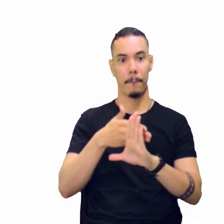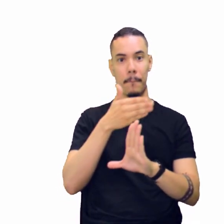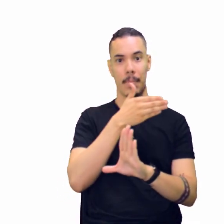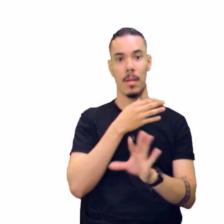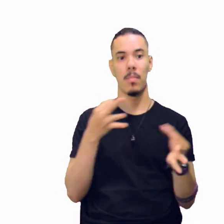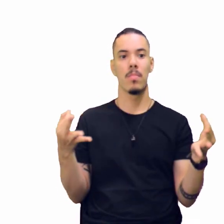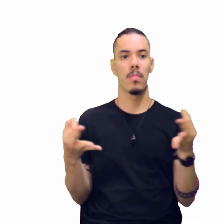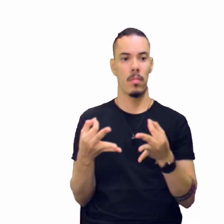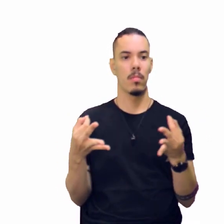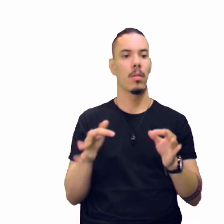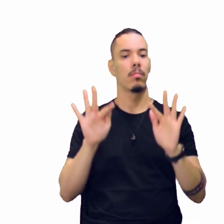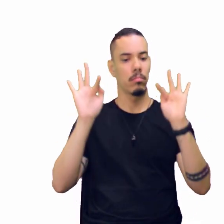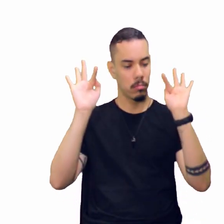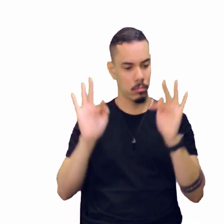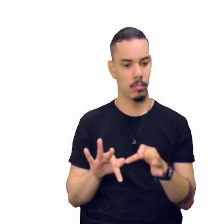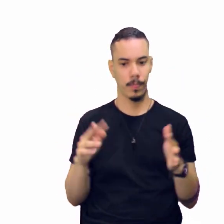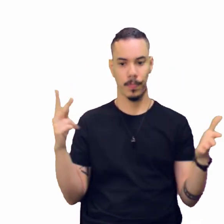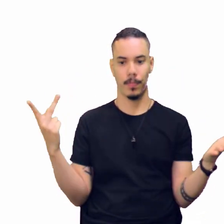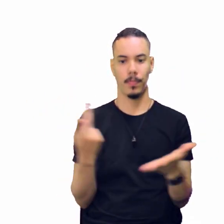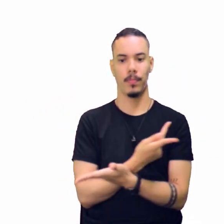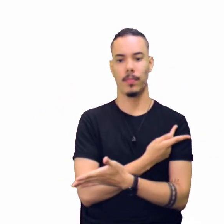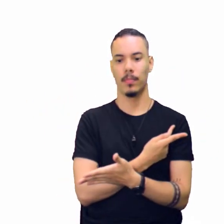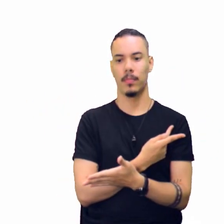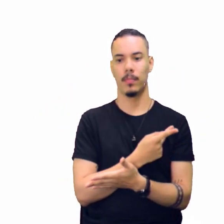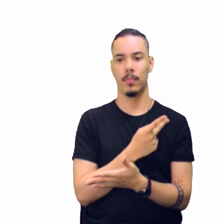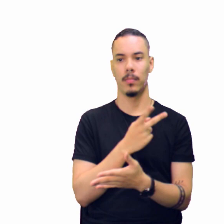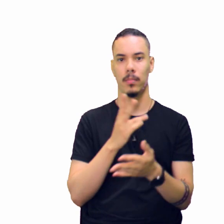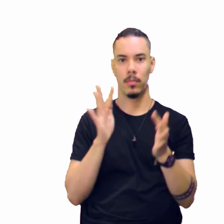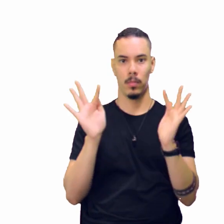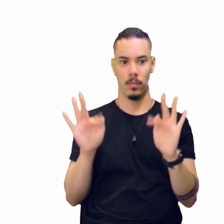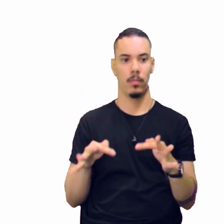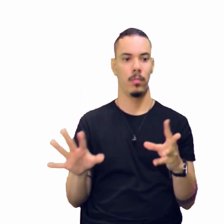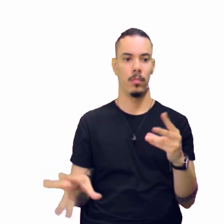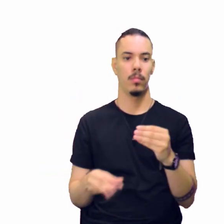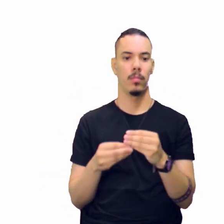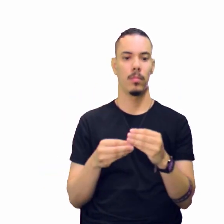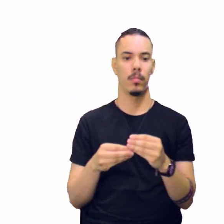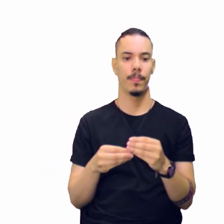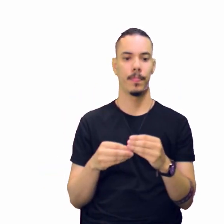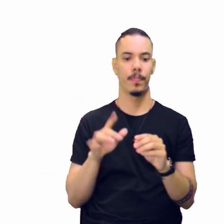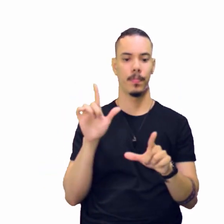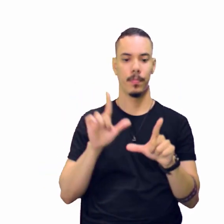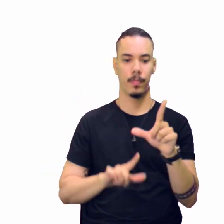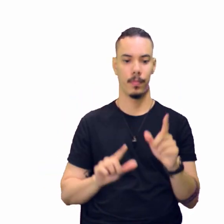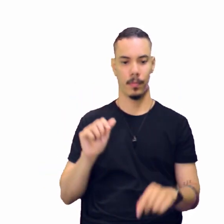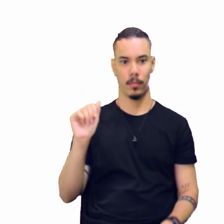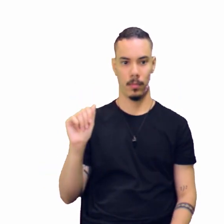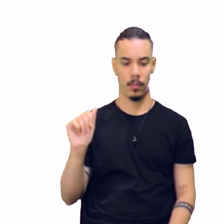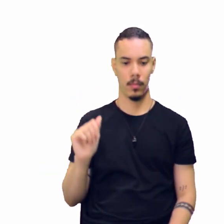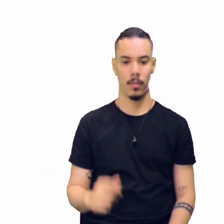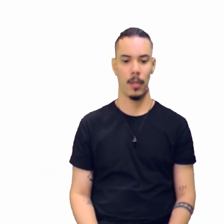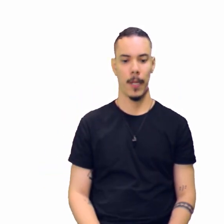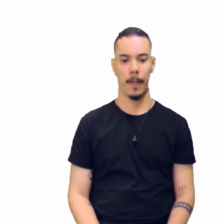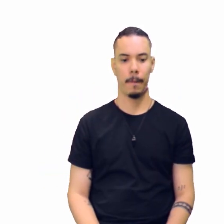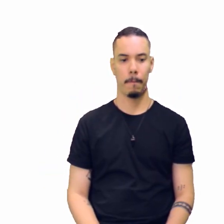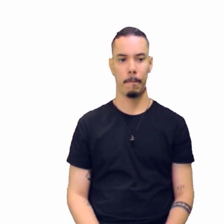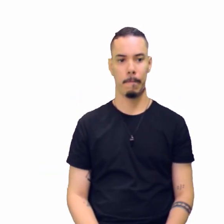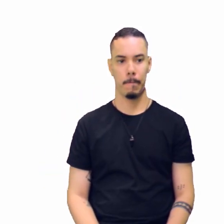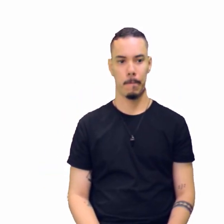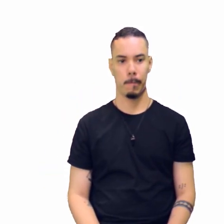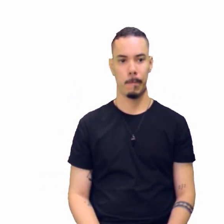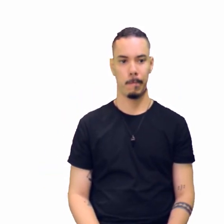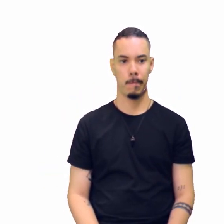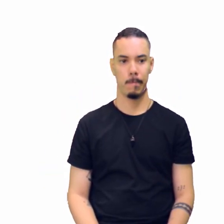Uma ação que, de fato, foi concluída. Por isso, a alternativa, letra A. E